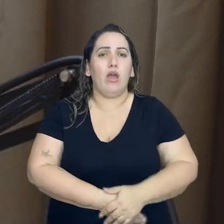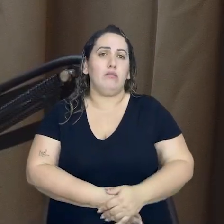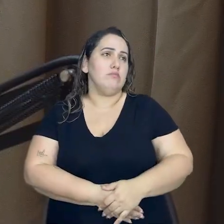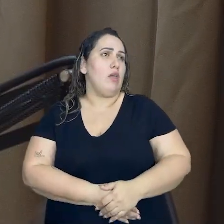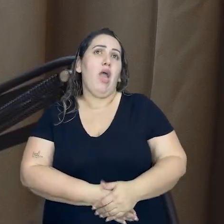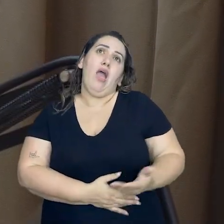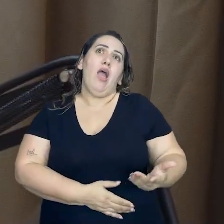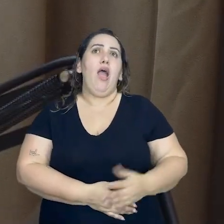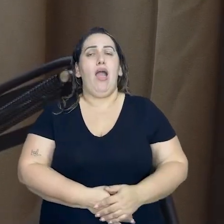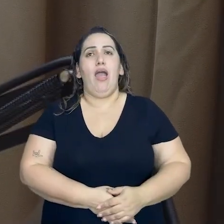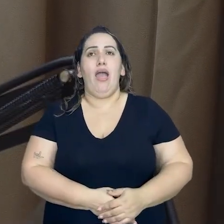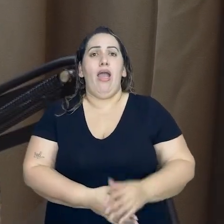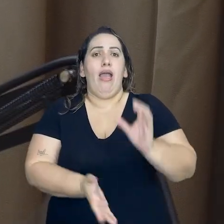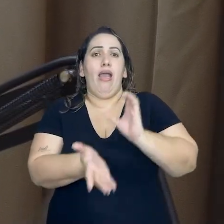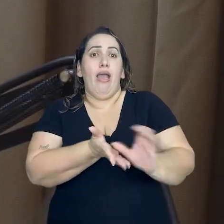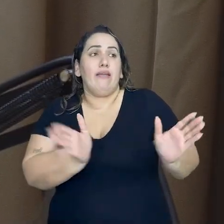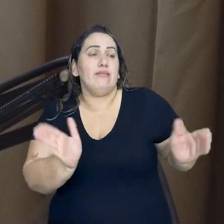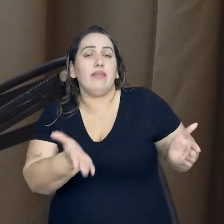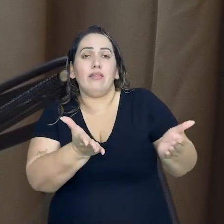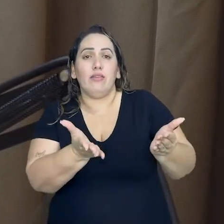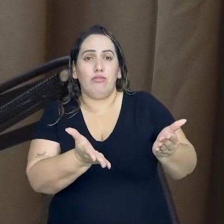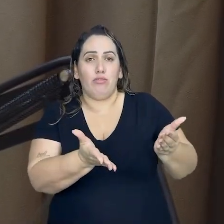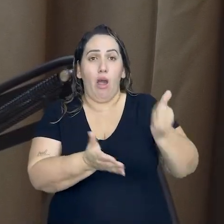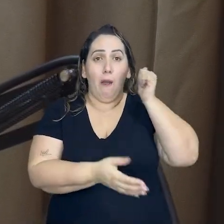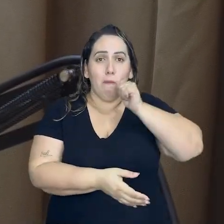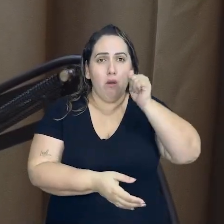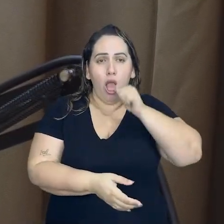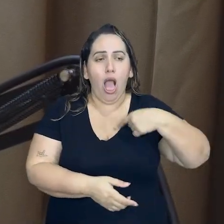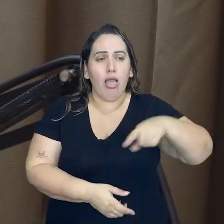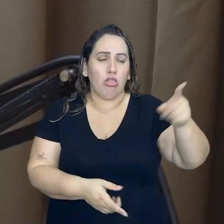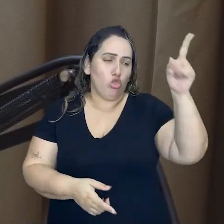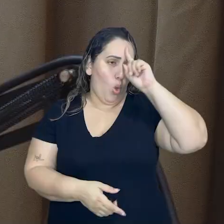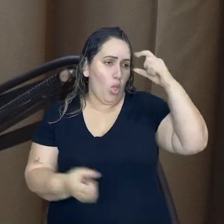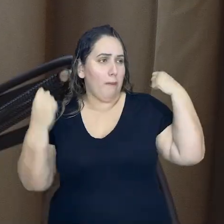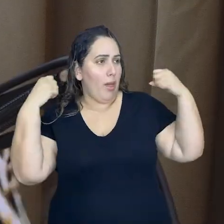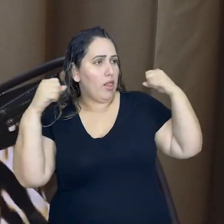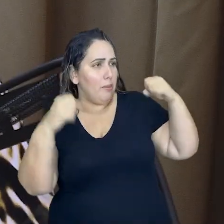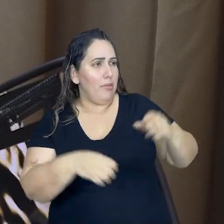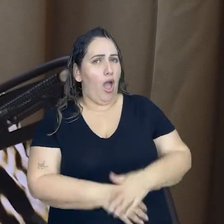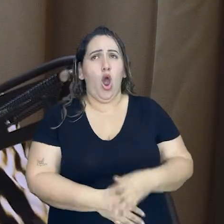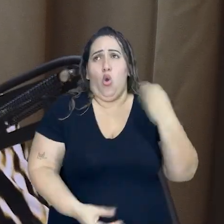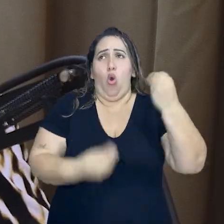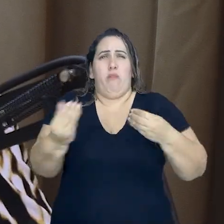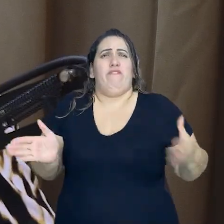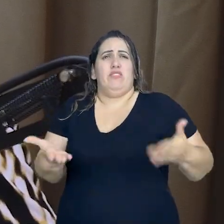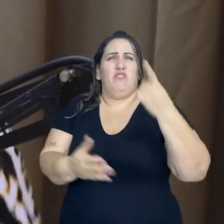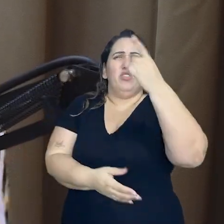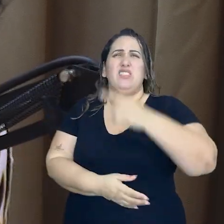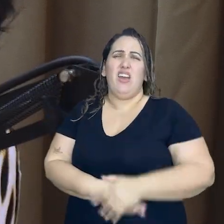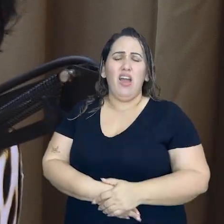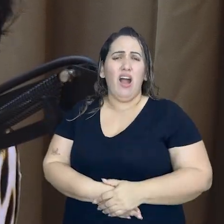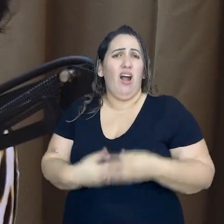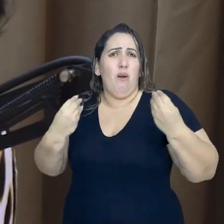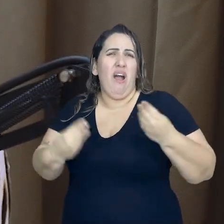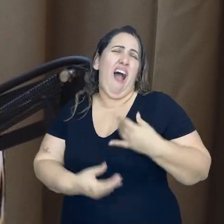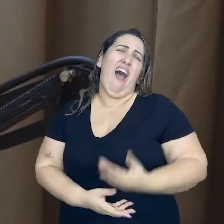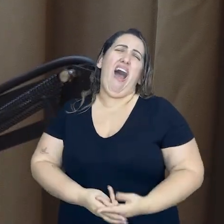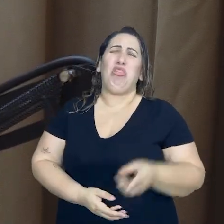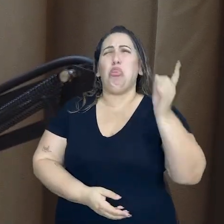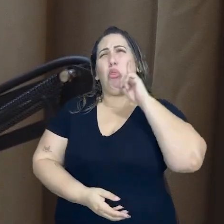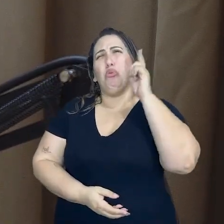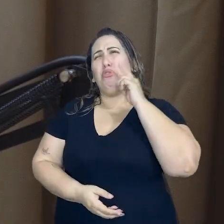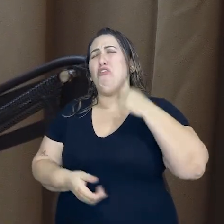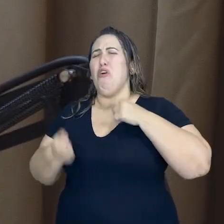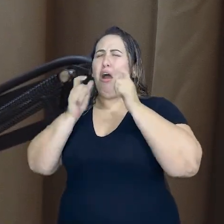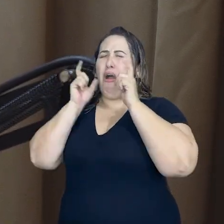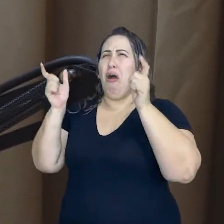Sara? Você não gosta? Então você vai dizer assim, todo dia eu tenho que acordar e dizer... vou me pesar, minha calça está apertada e tal, e